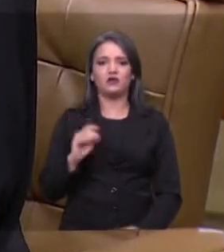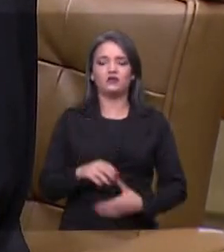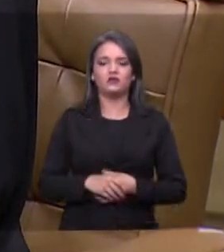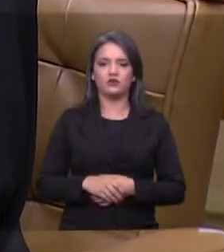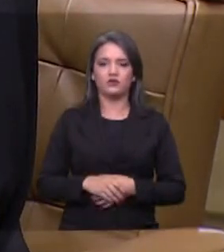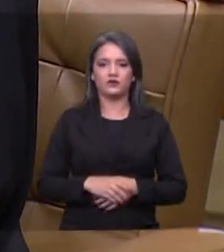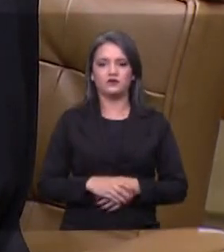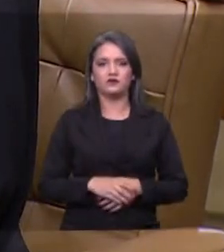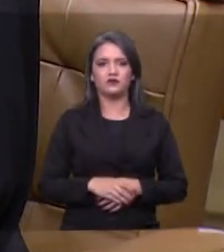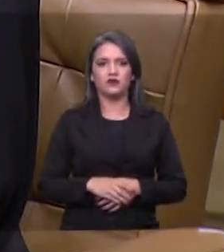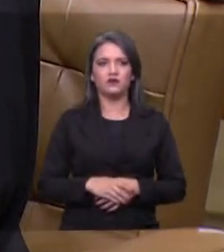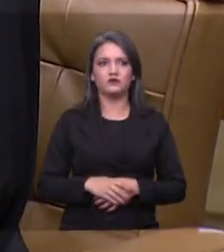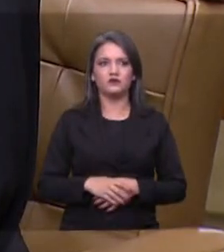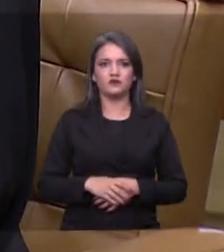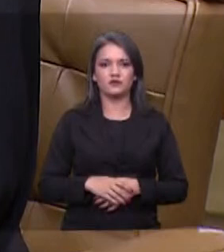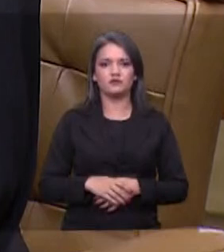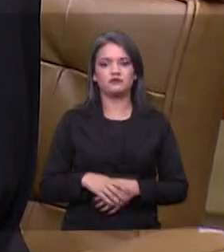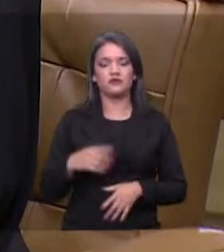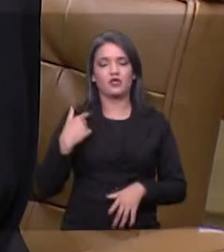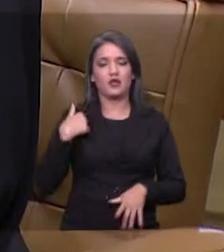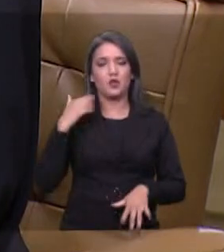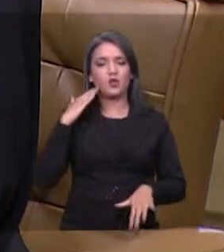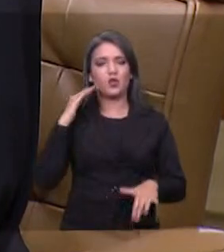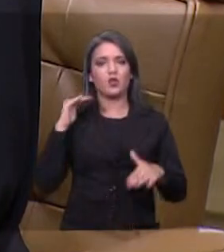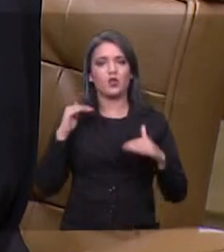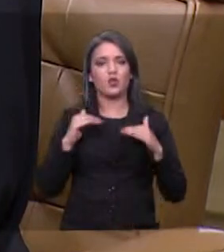eu estou acompanhando aqui...